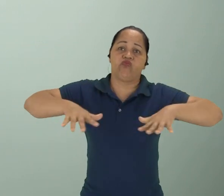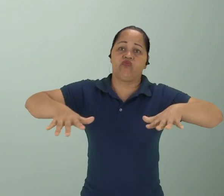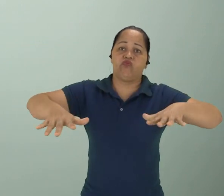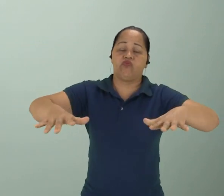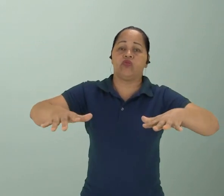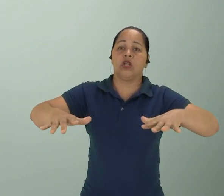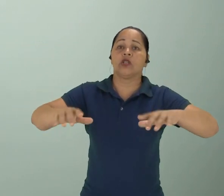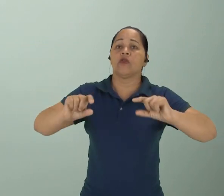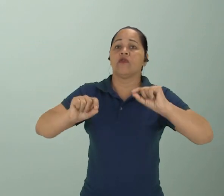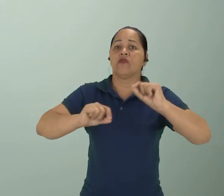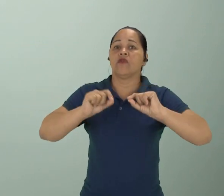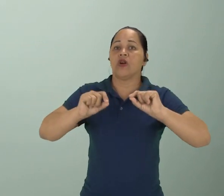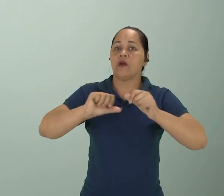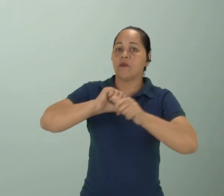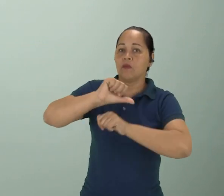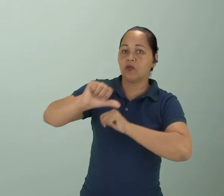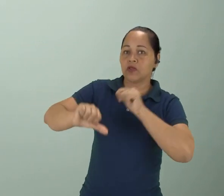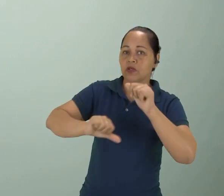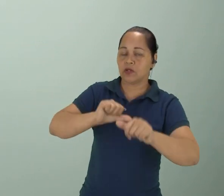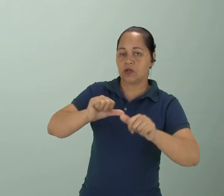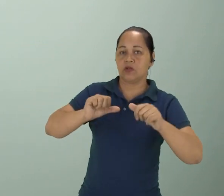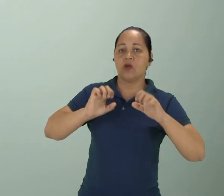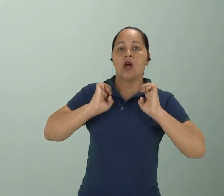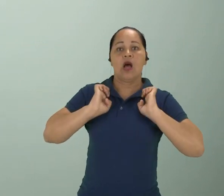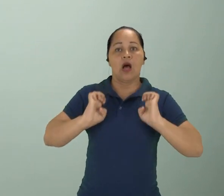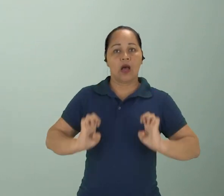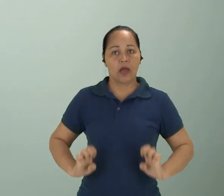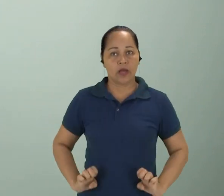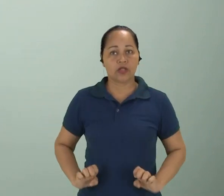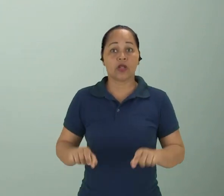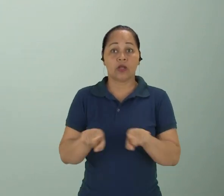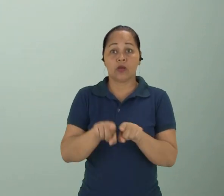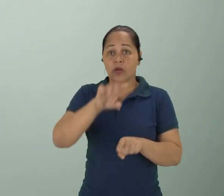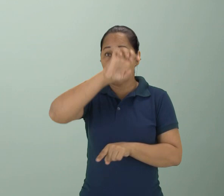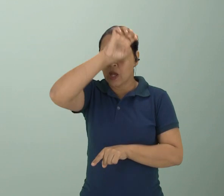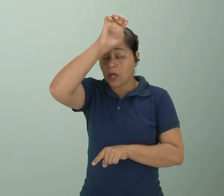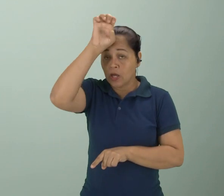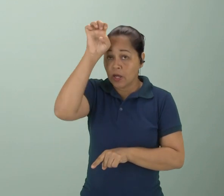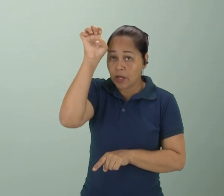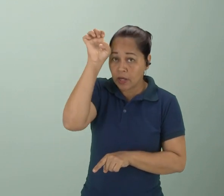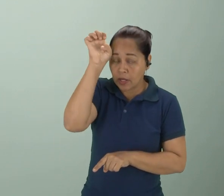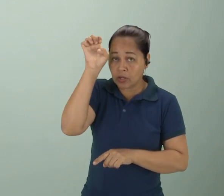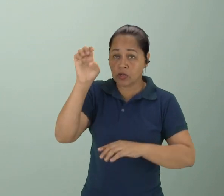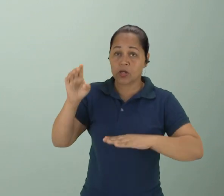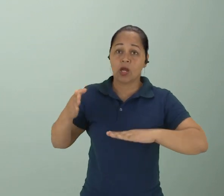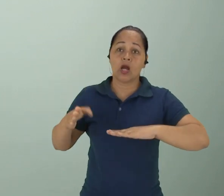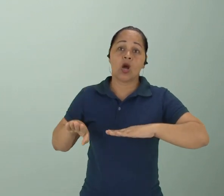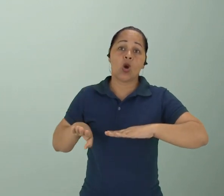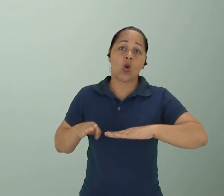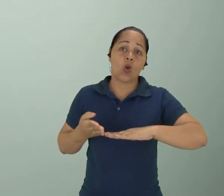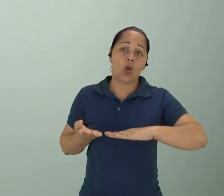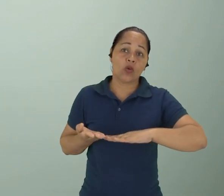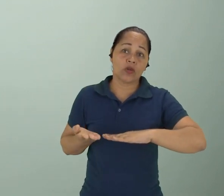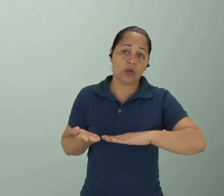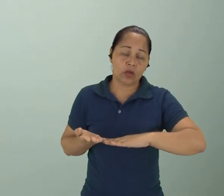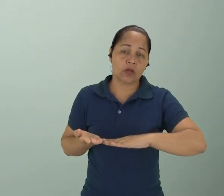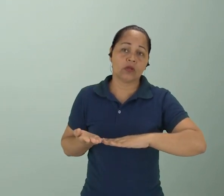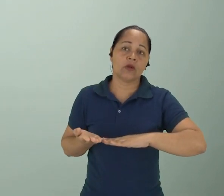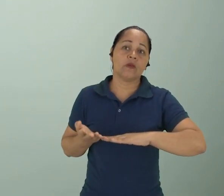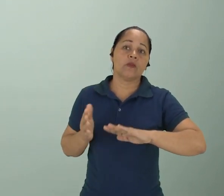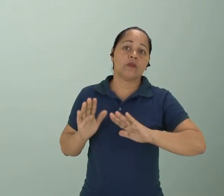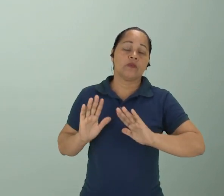contemporânea pra gente visualizar quais são os desafios para esse mundo e transformação que é o século 21